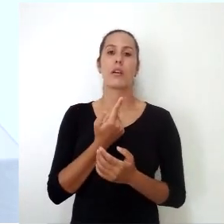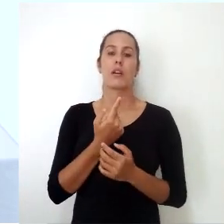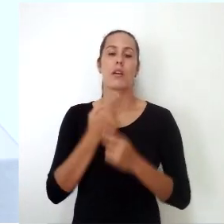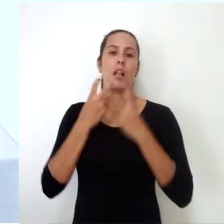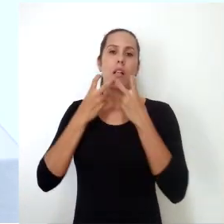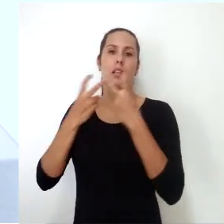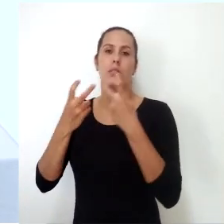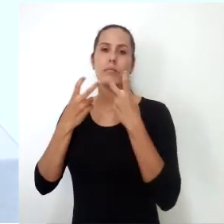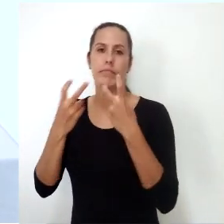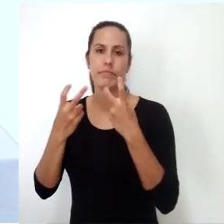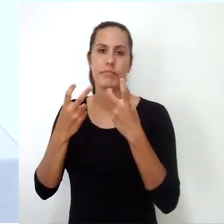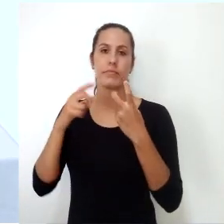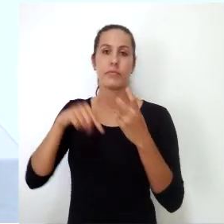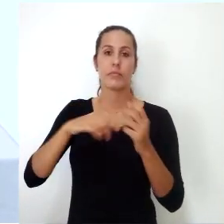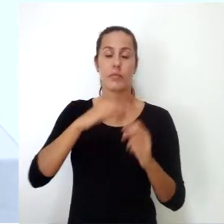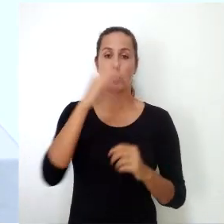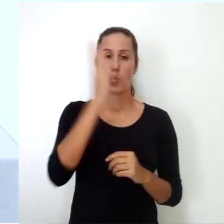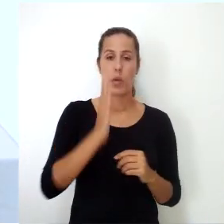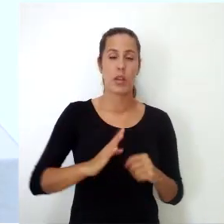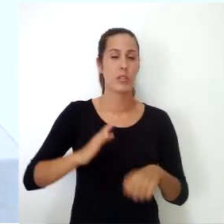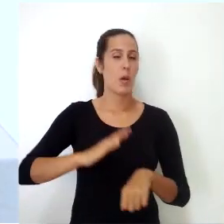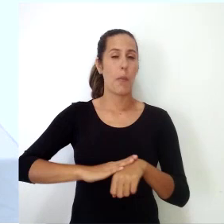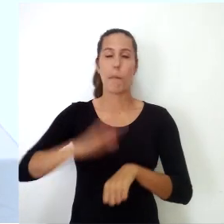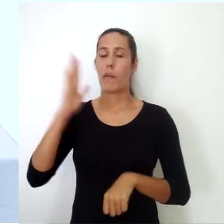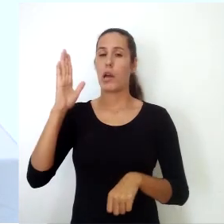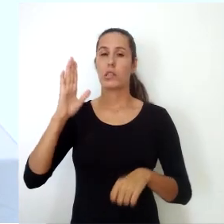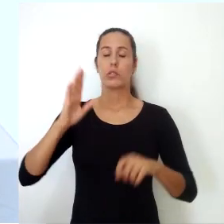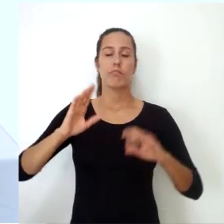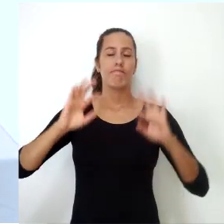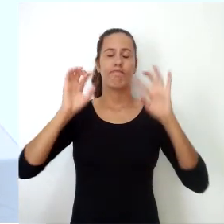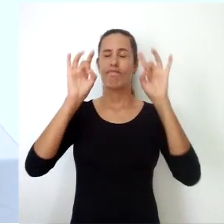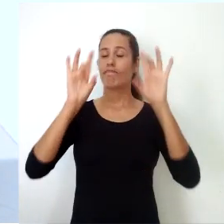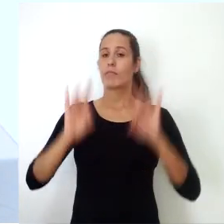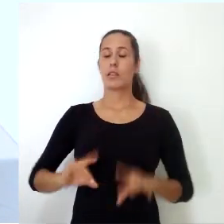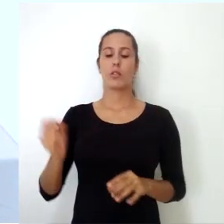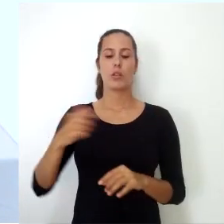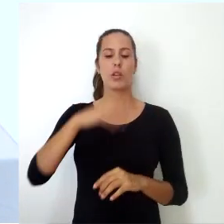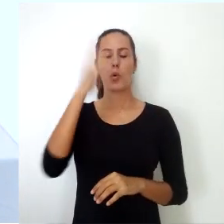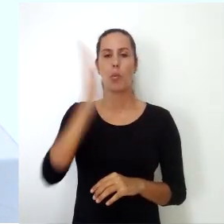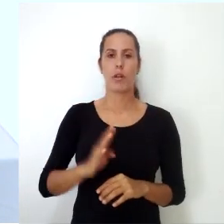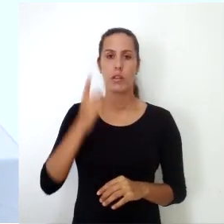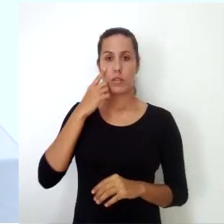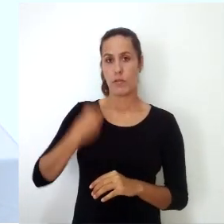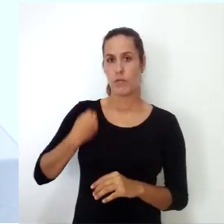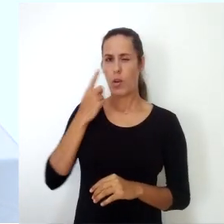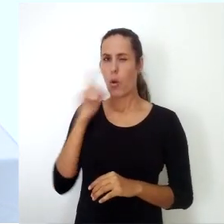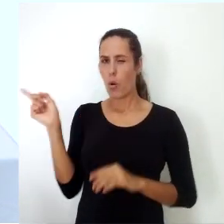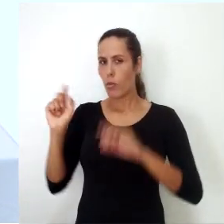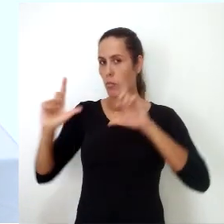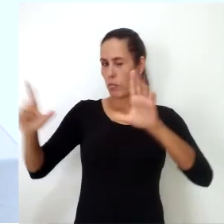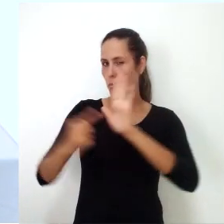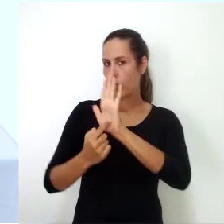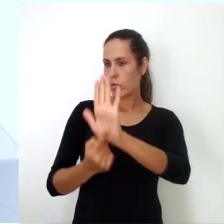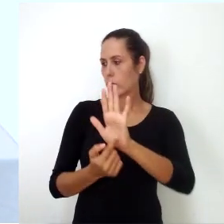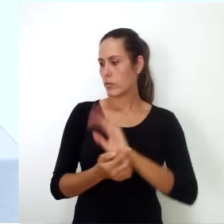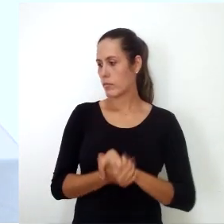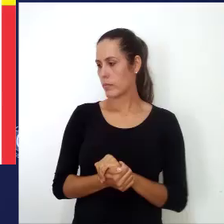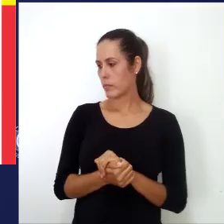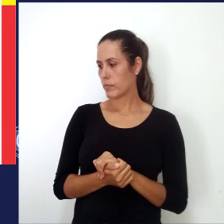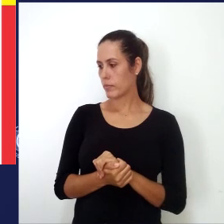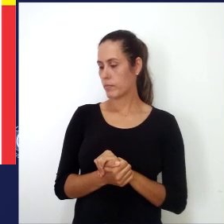mais ricos que o nosso Brasil tem. Observe na telinha para você ver o que é que está acontecendo com o